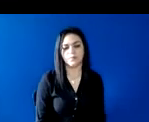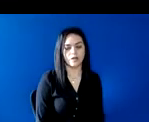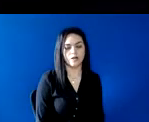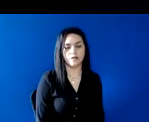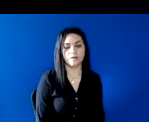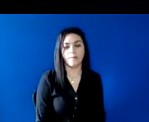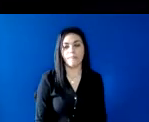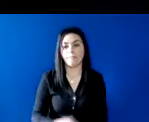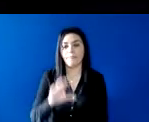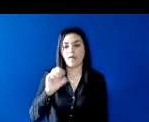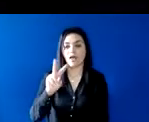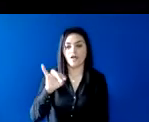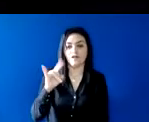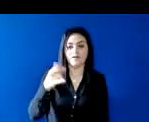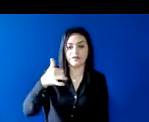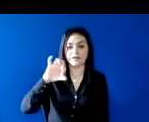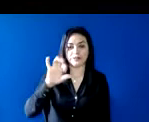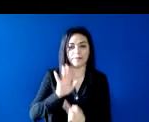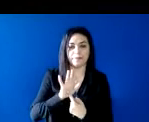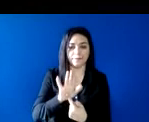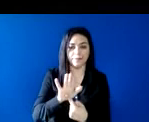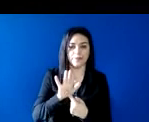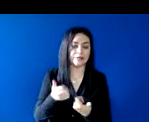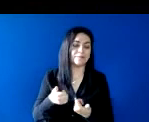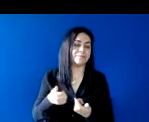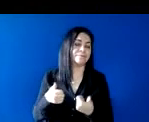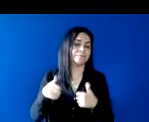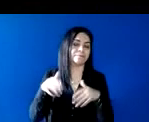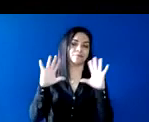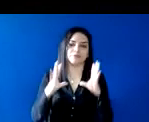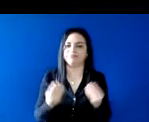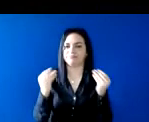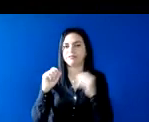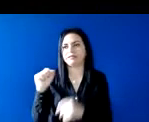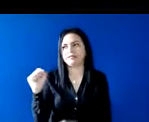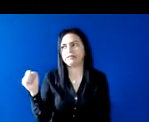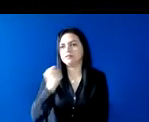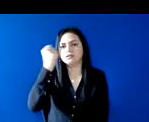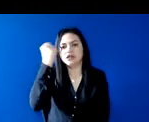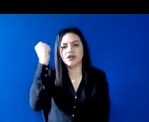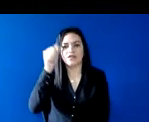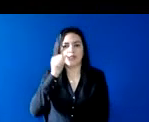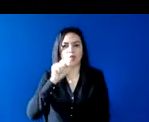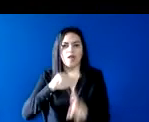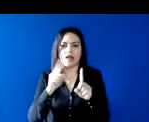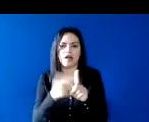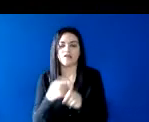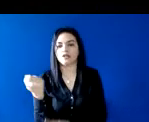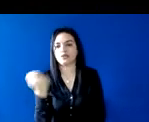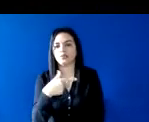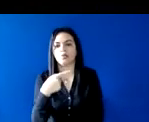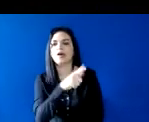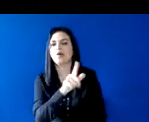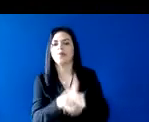a Covid-19 se mostra muito mais grave numa mulher grávida do que no restante da